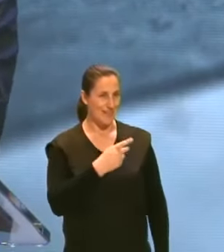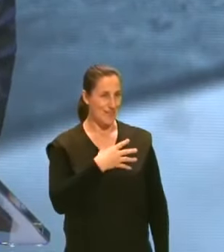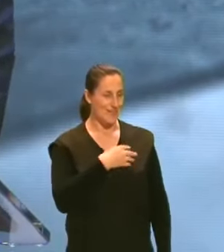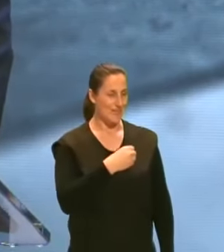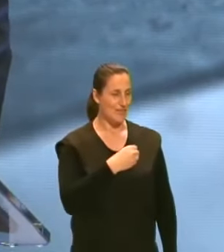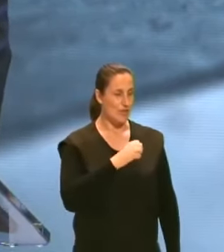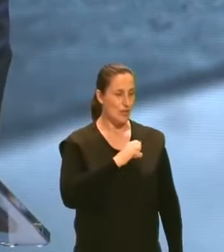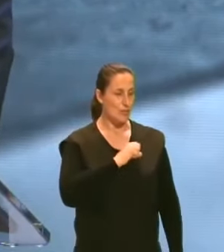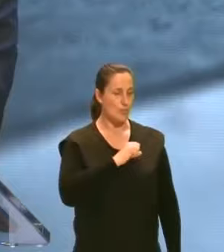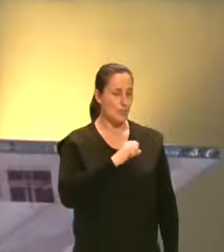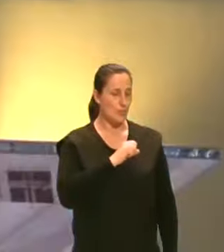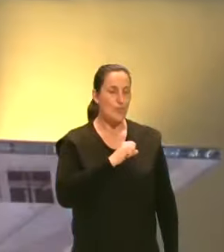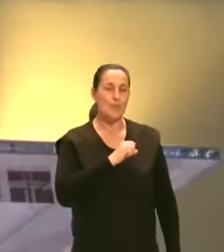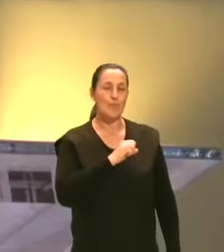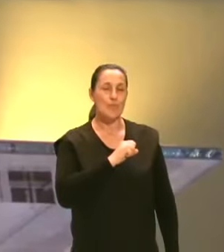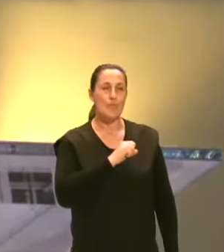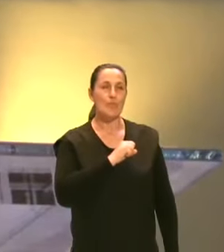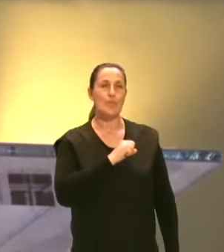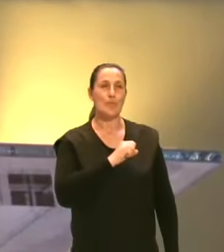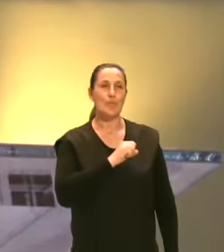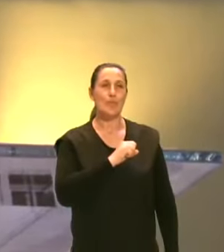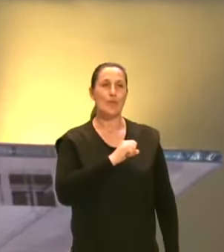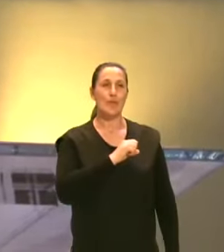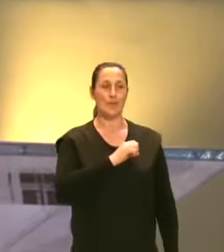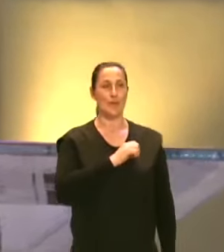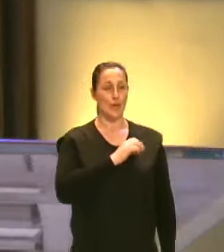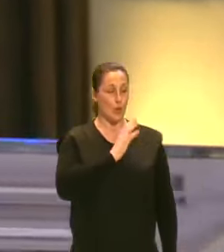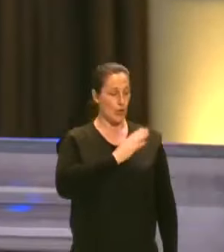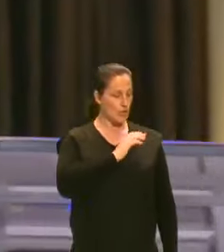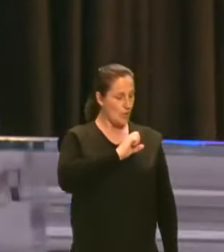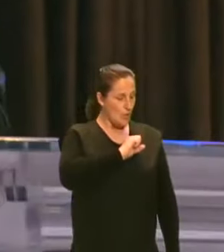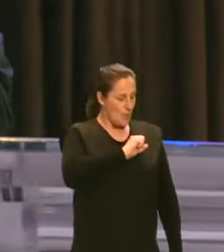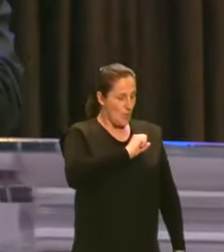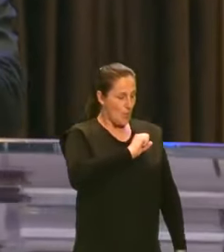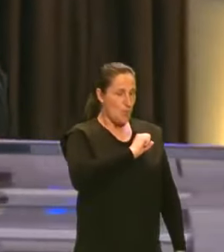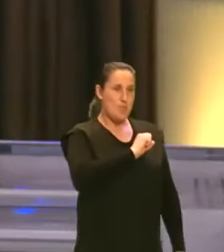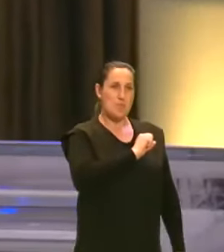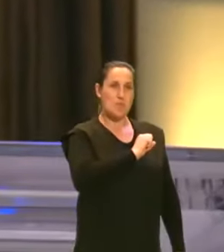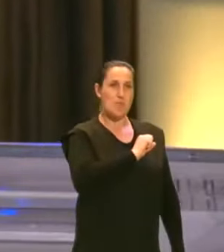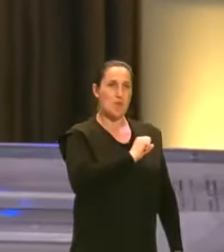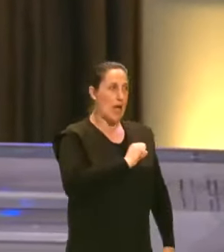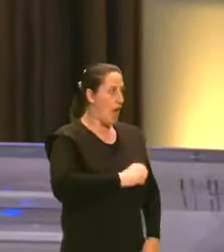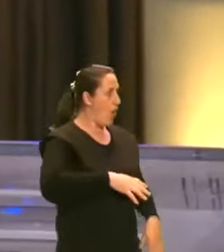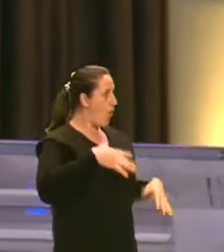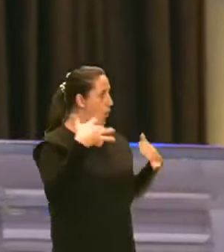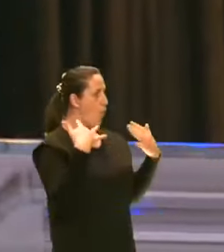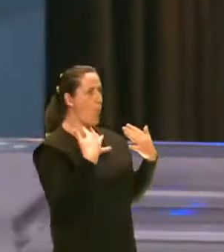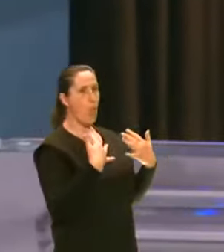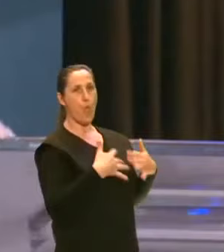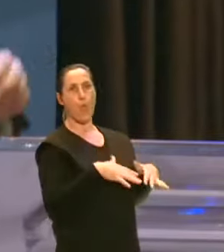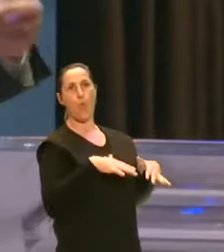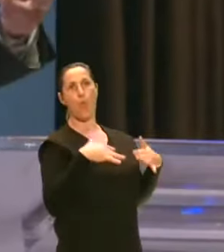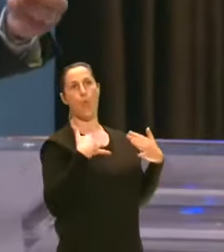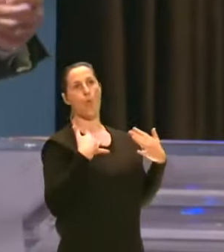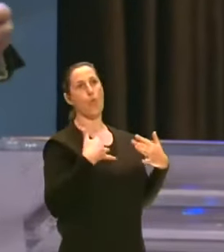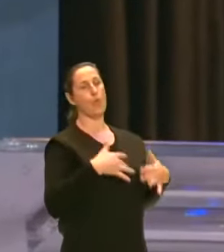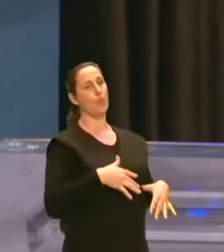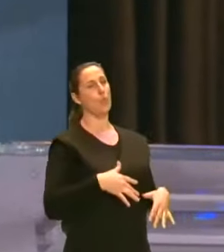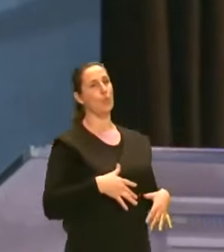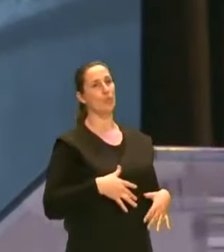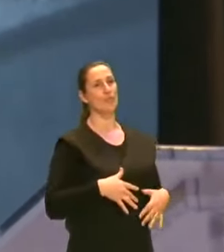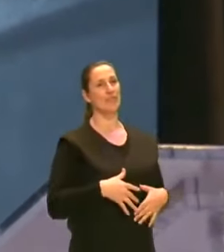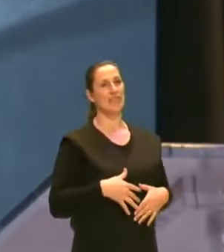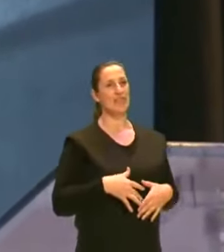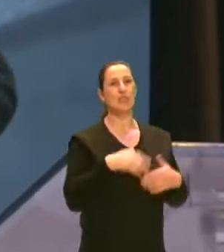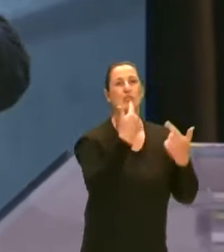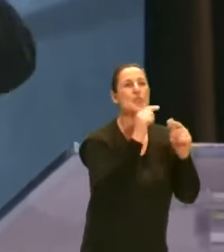gostoso demais. E aquele coração acelerado, barulhento, e você fala, uau, como Deus pode fazer. Não tem dedinho,